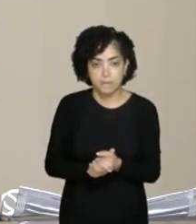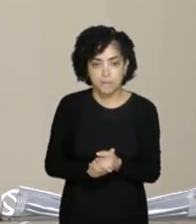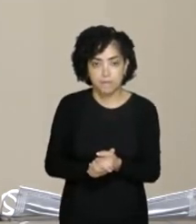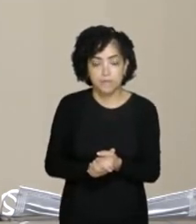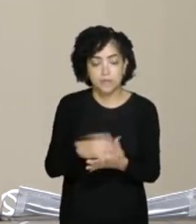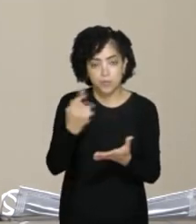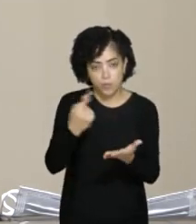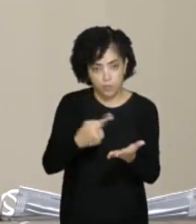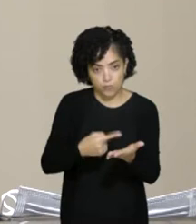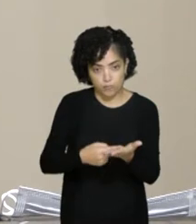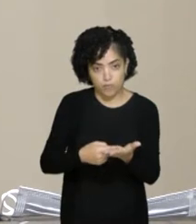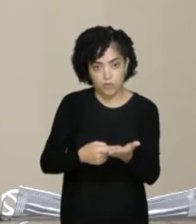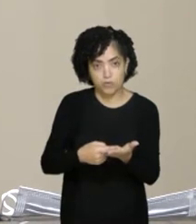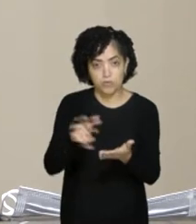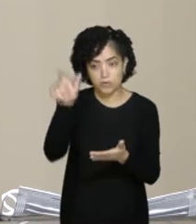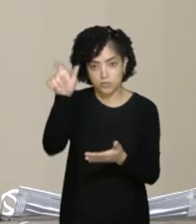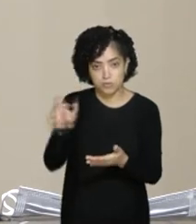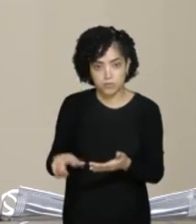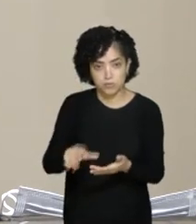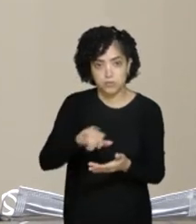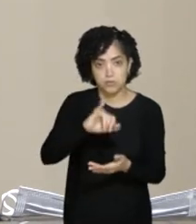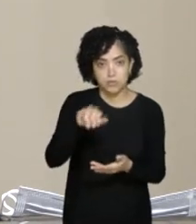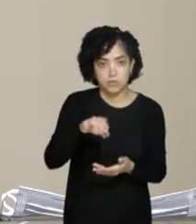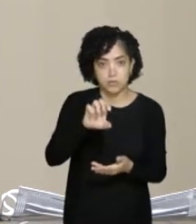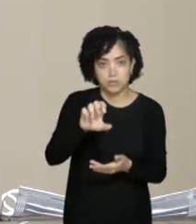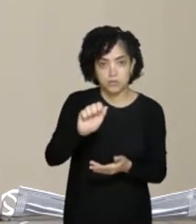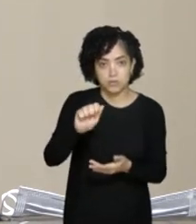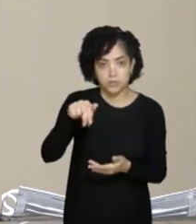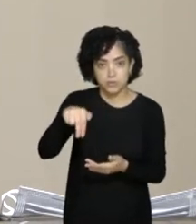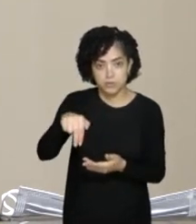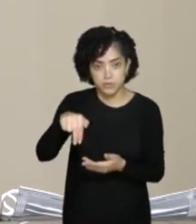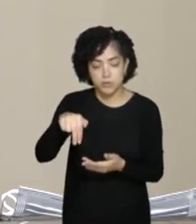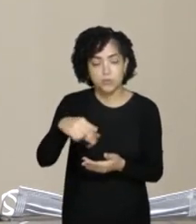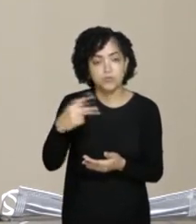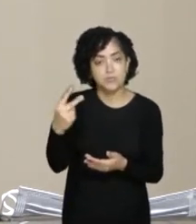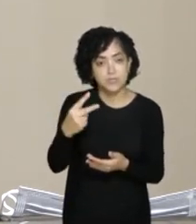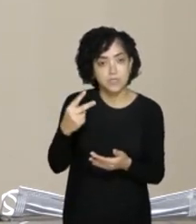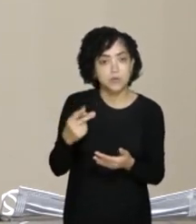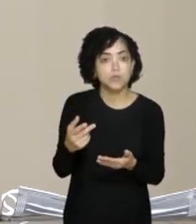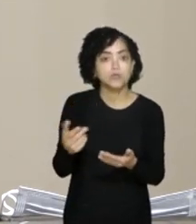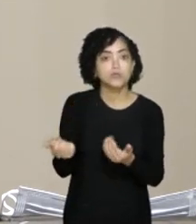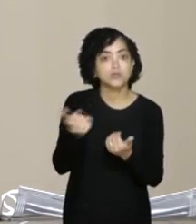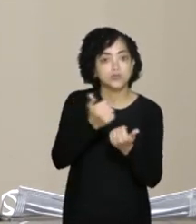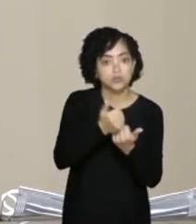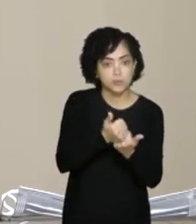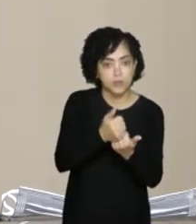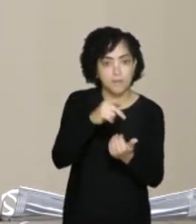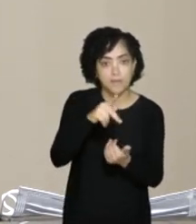convoca o cidadão Jean Jackson Culma, segundo suplente da coligação